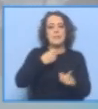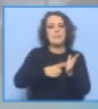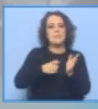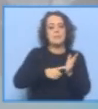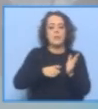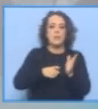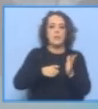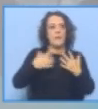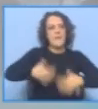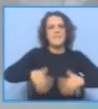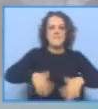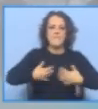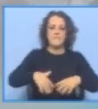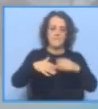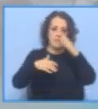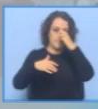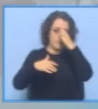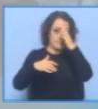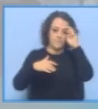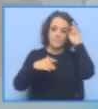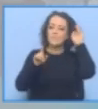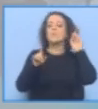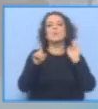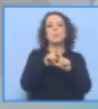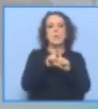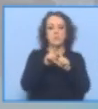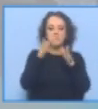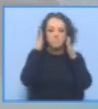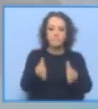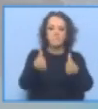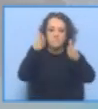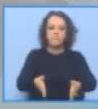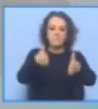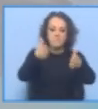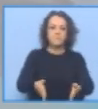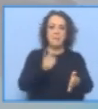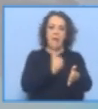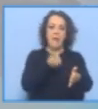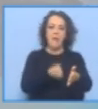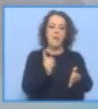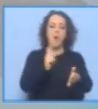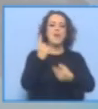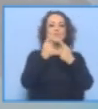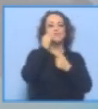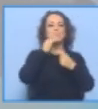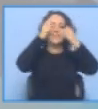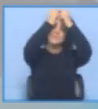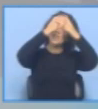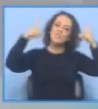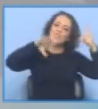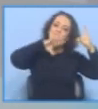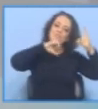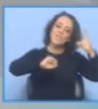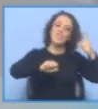de não os formatar demasiado, muitas vezes, os pais que tantas vezes imaginam os filhos a